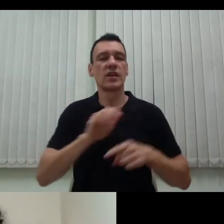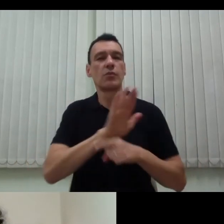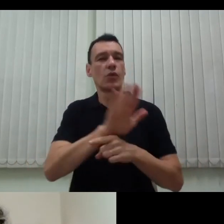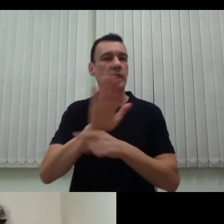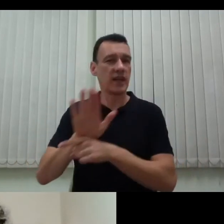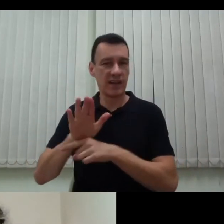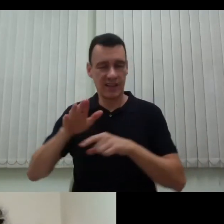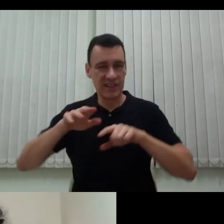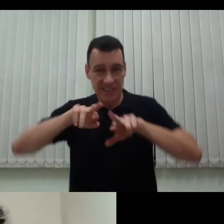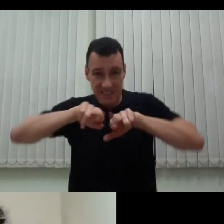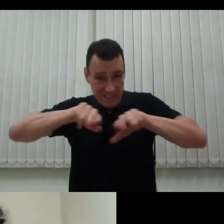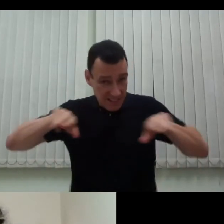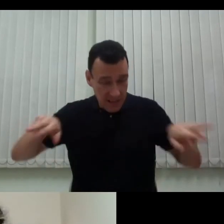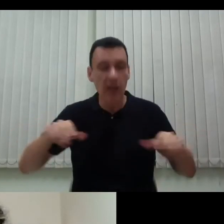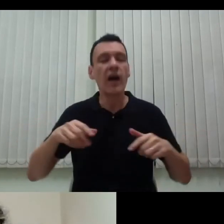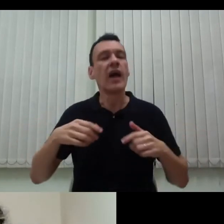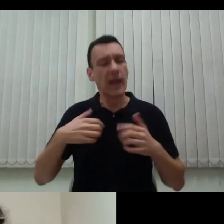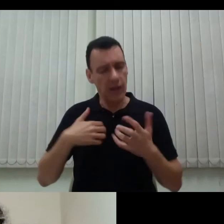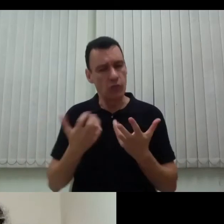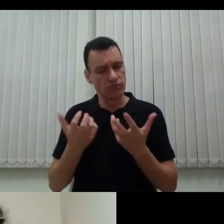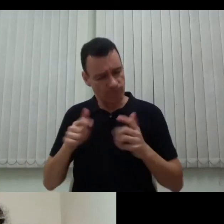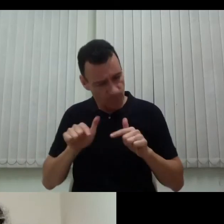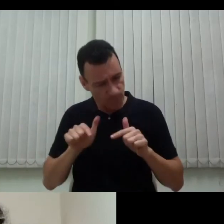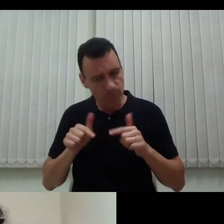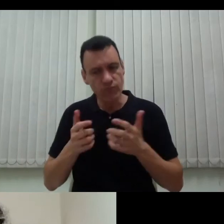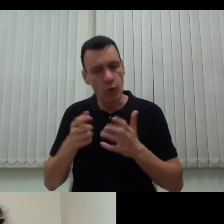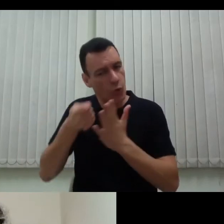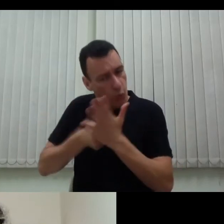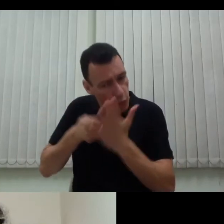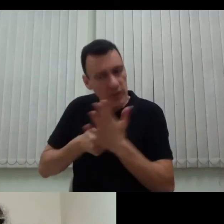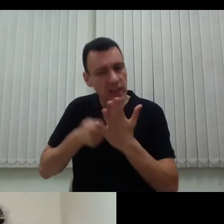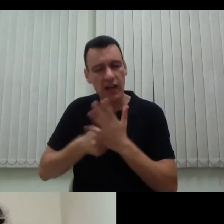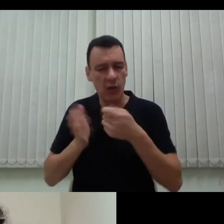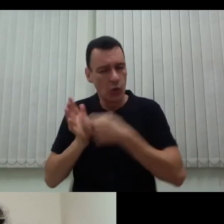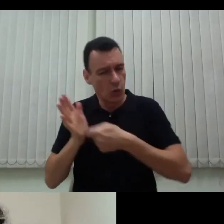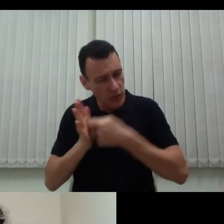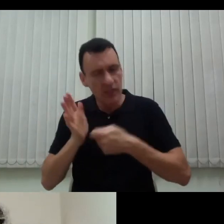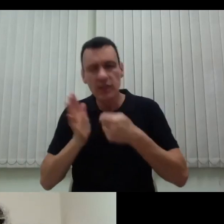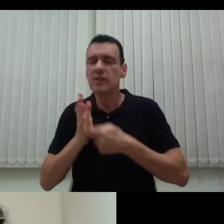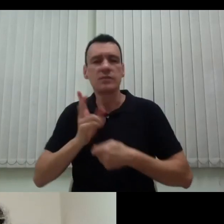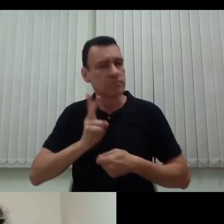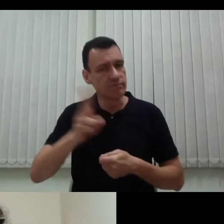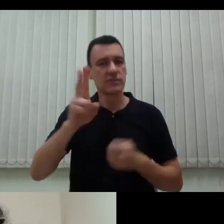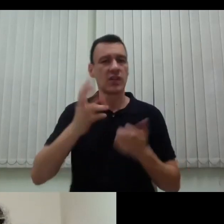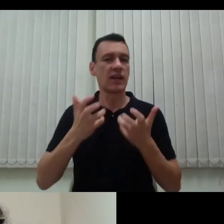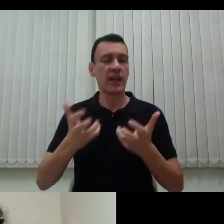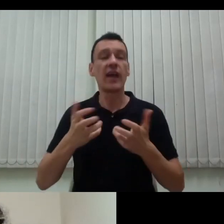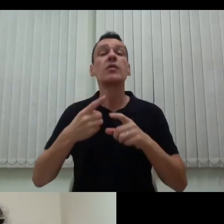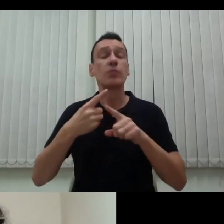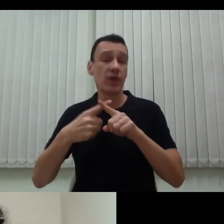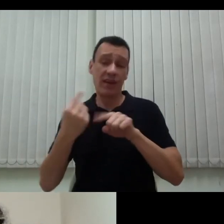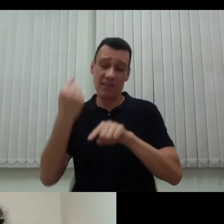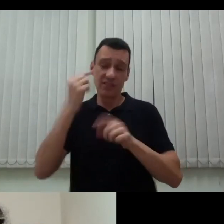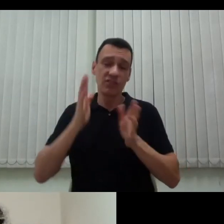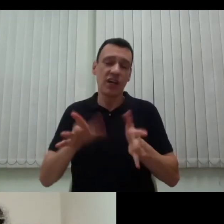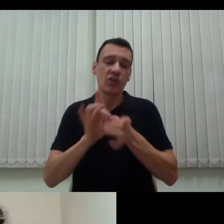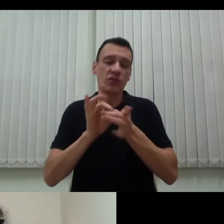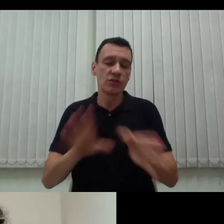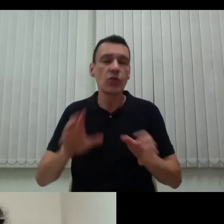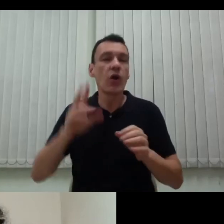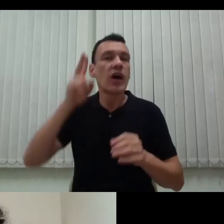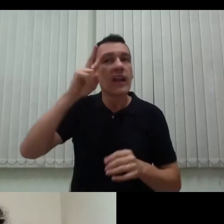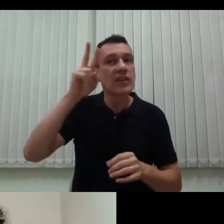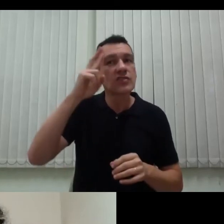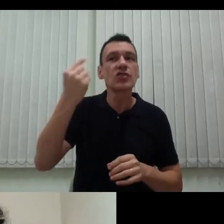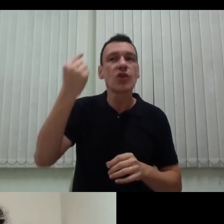nós pudéssemos trabalhar e se posicionar e trabalhar com a memória africana e afro-brasileira. conquistas essas que a gente